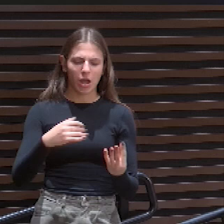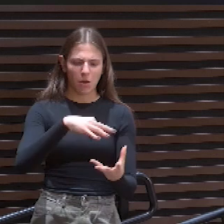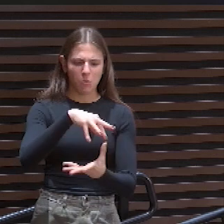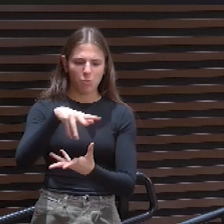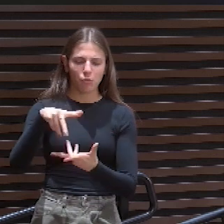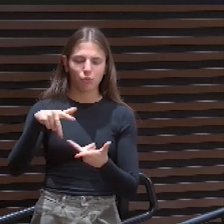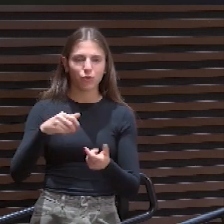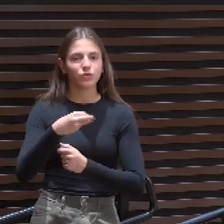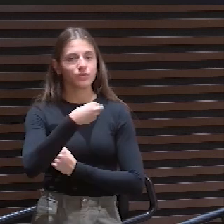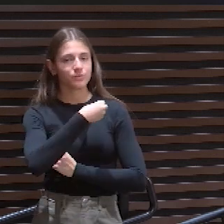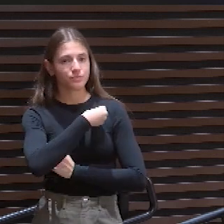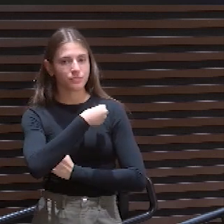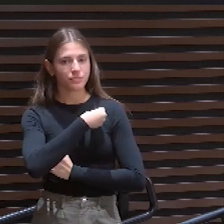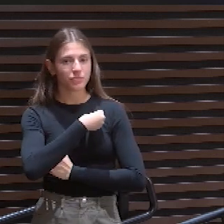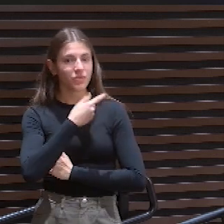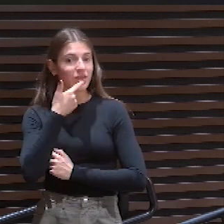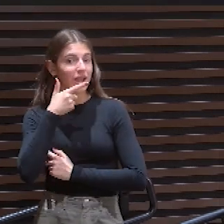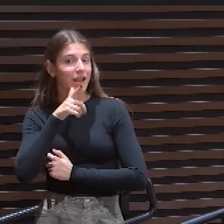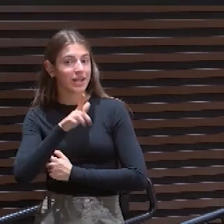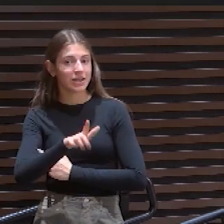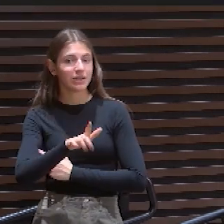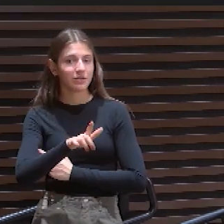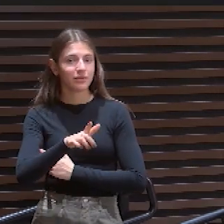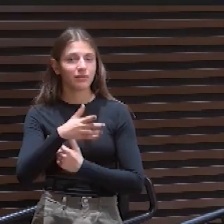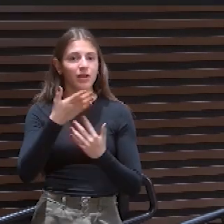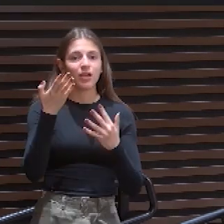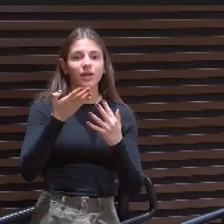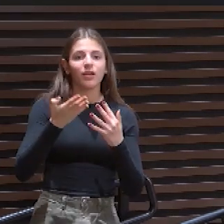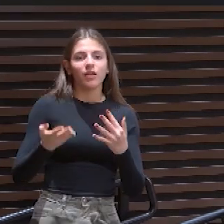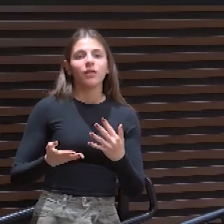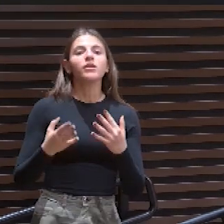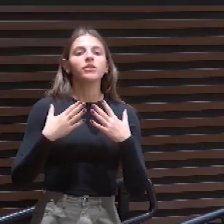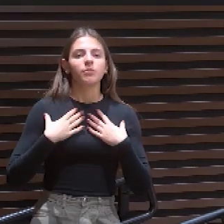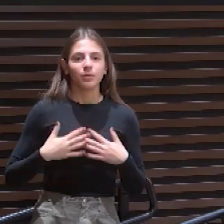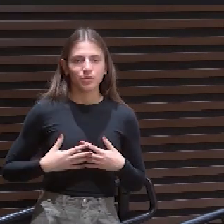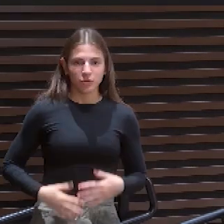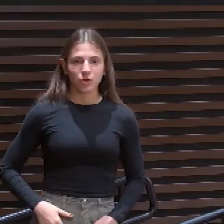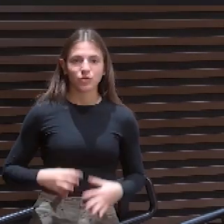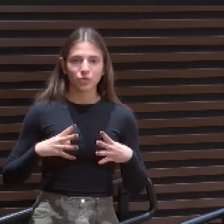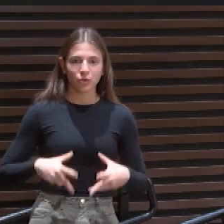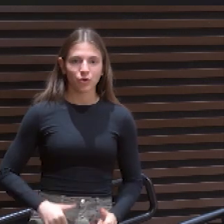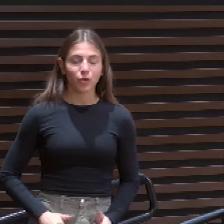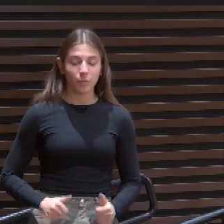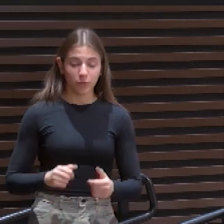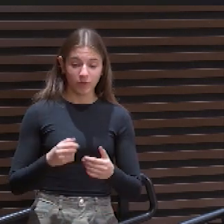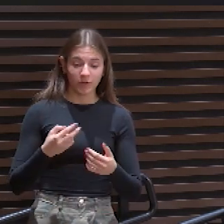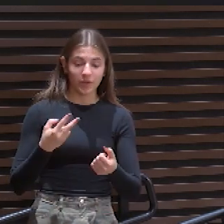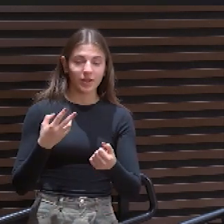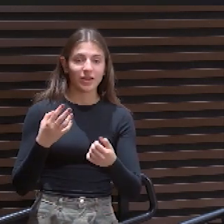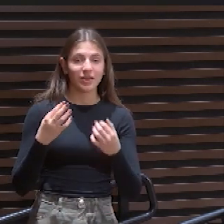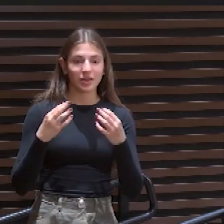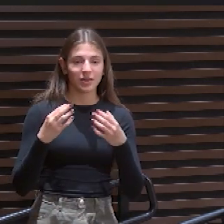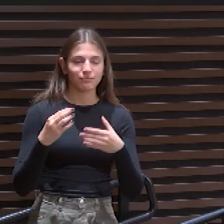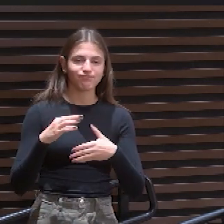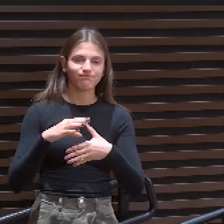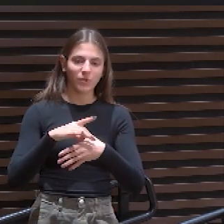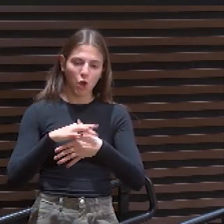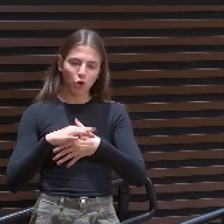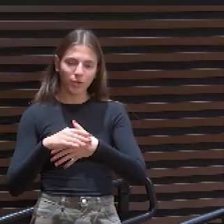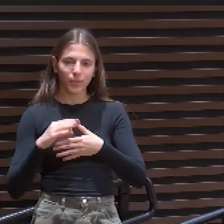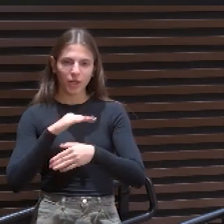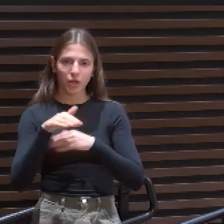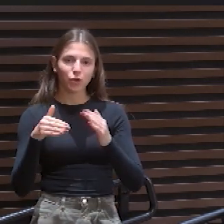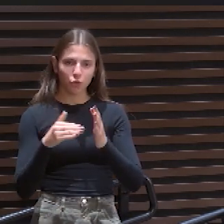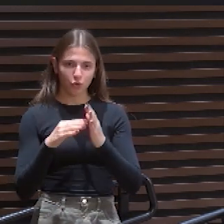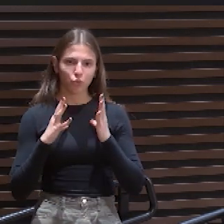A língua está situada entre os membros de nosso corpo e contamina o corpo inteiro. E não só põe